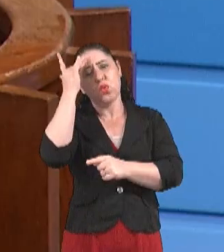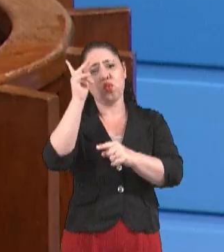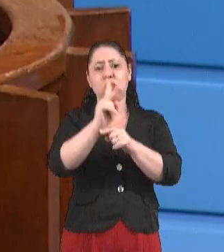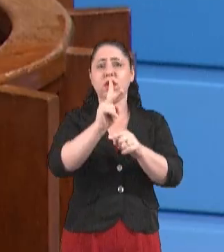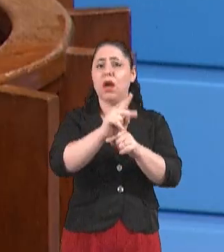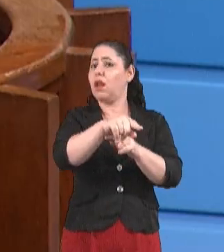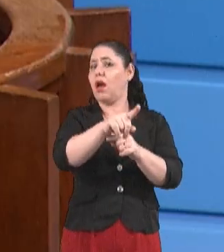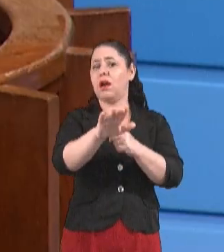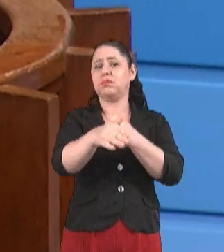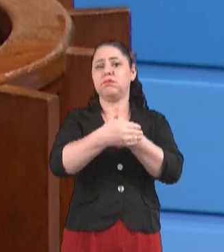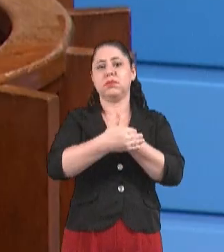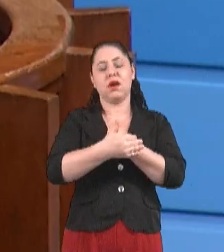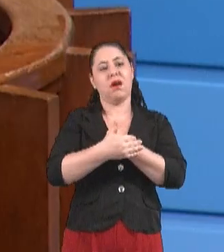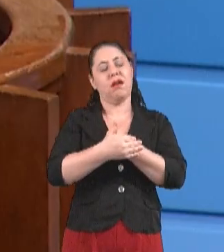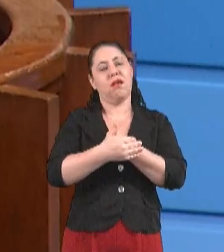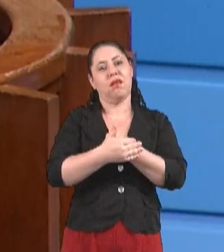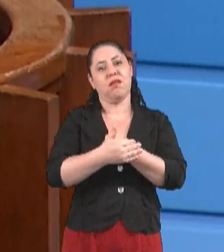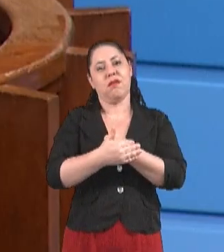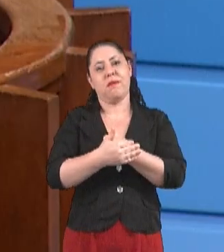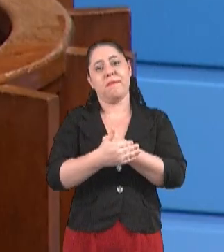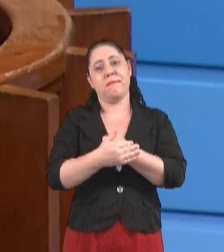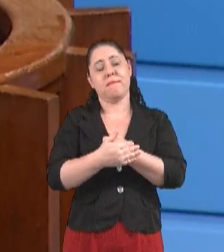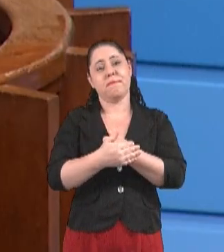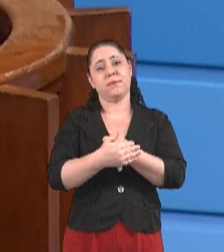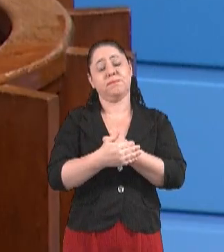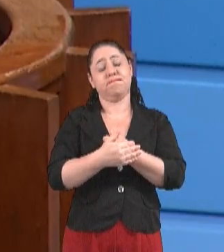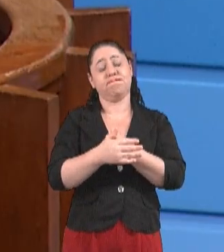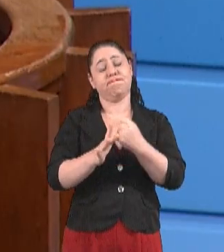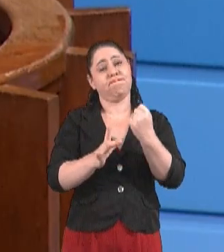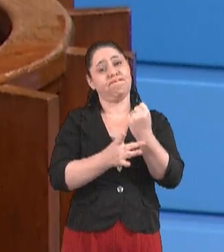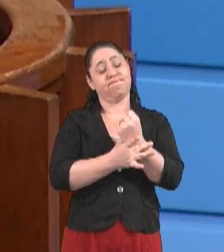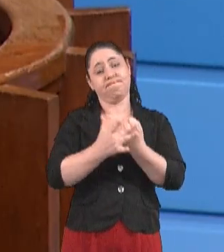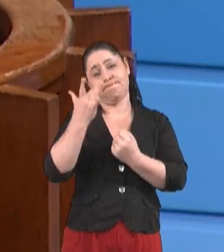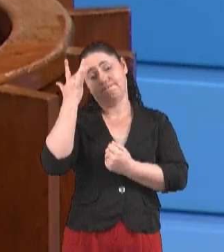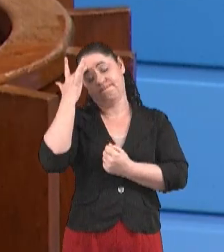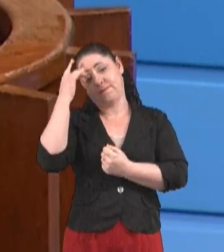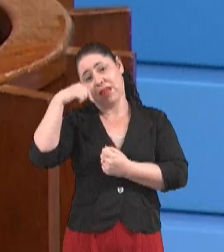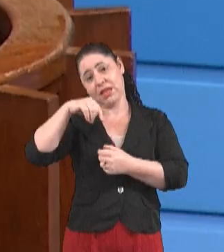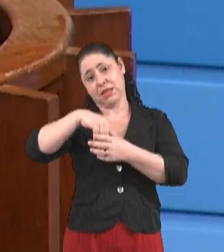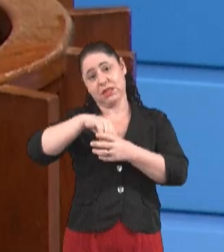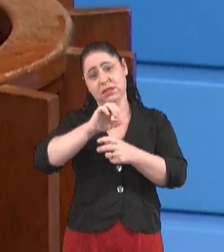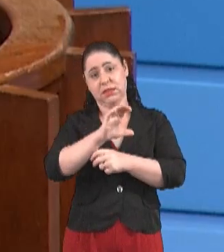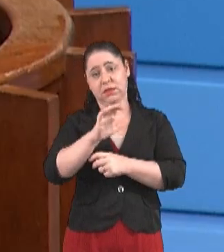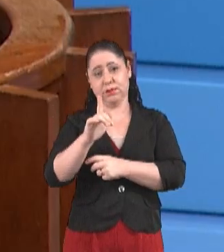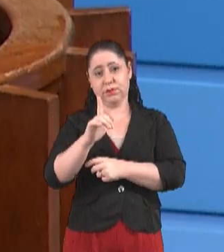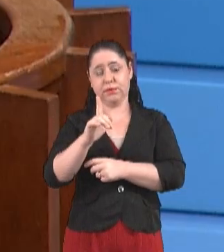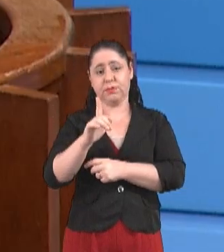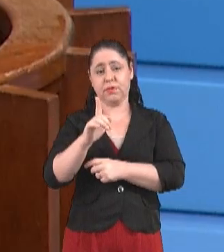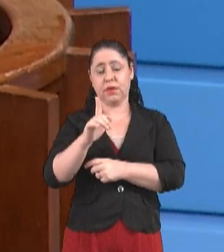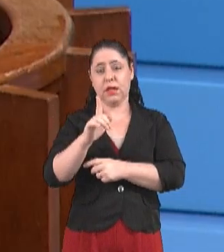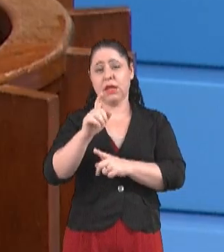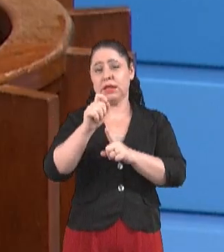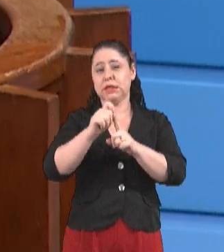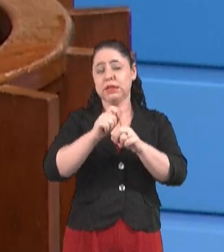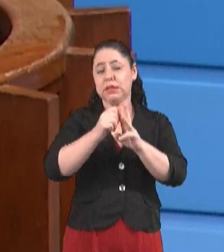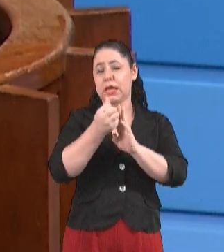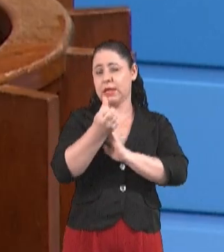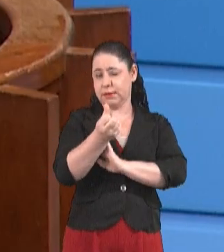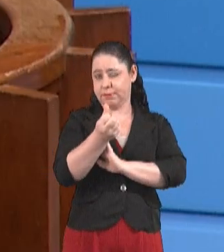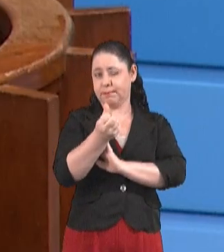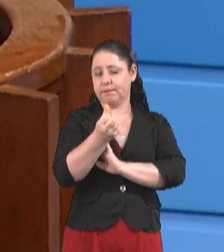estão em extrema proteção, segurança. Em Campo Grande, nos primeiros 6 meses